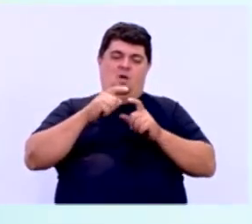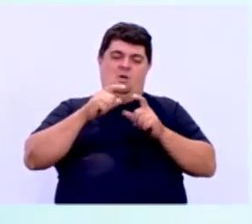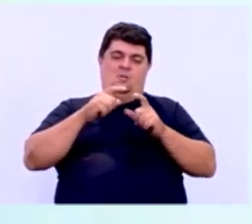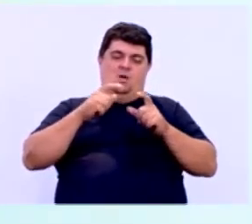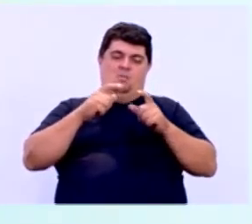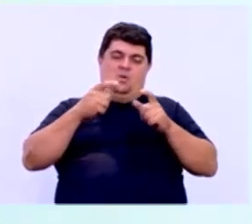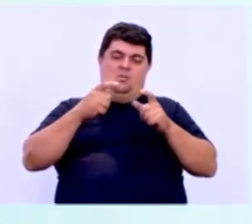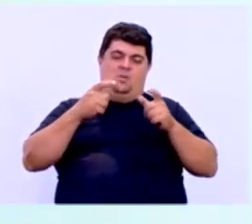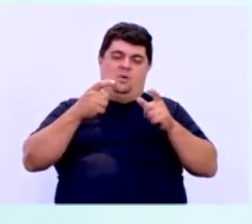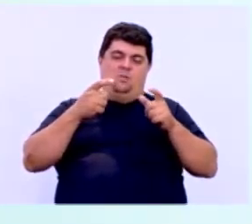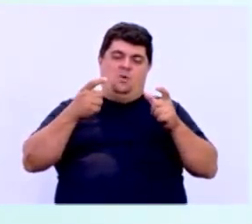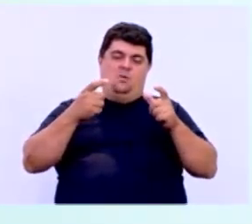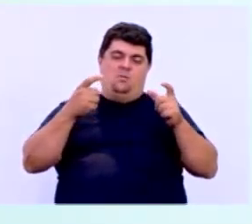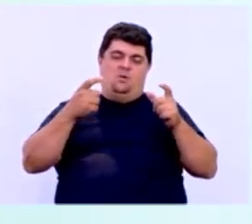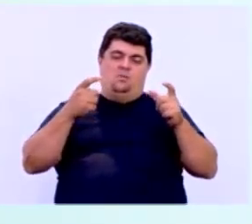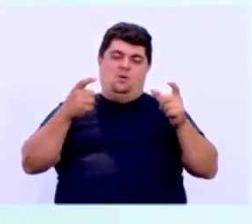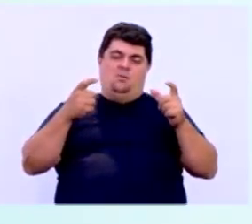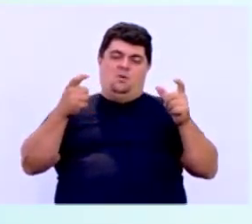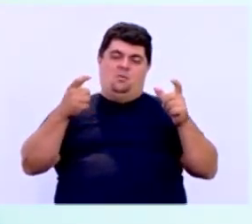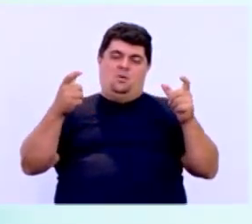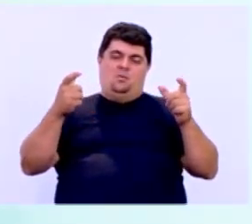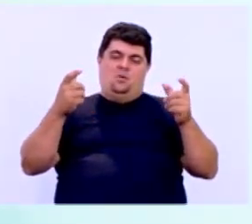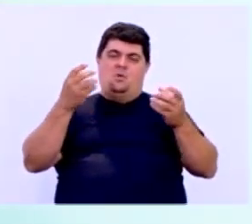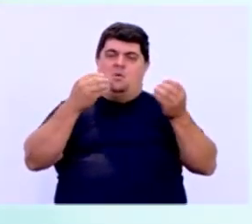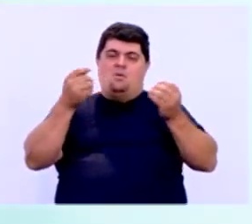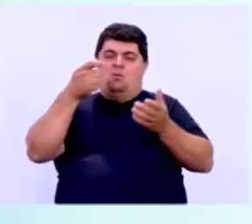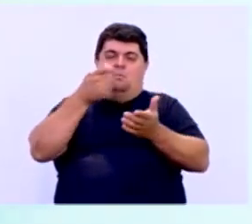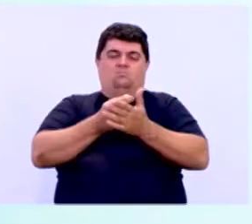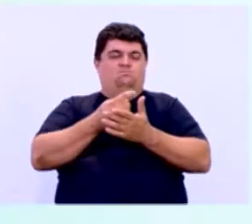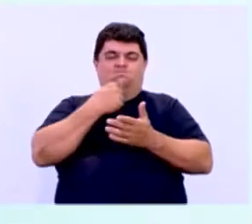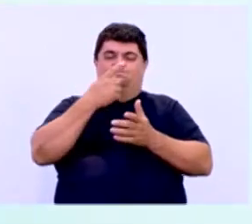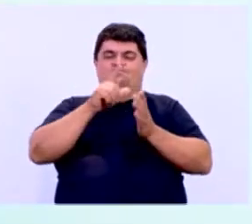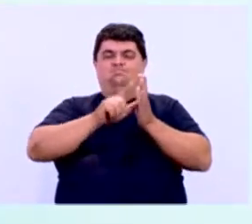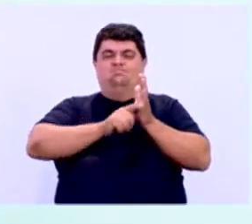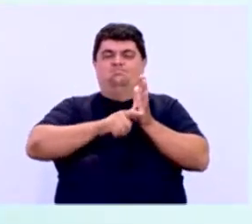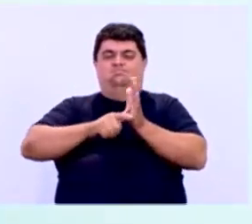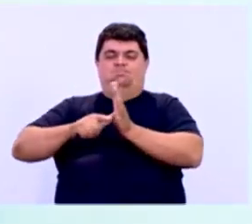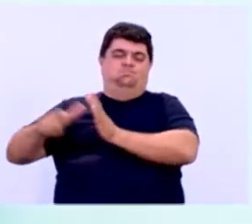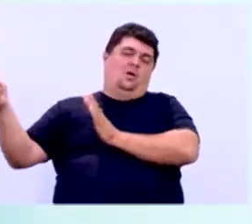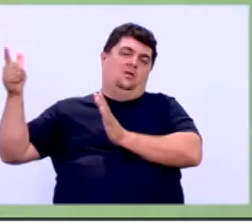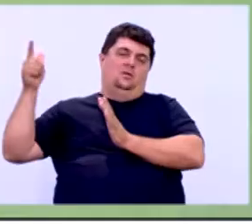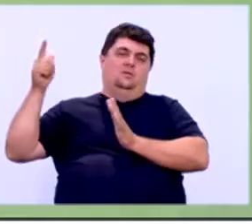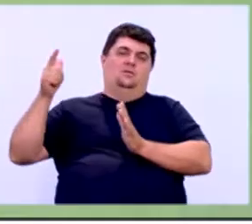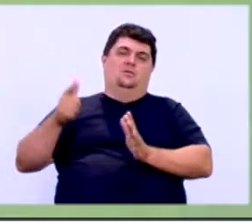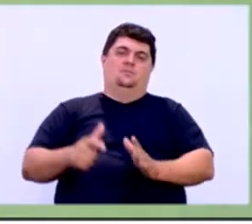ali no seu passivo, nas suas contas, como você vai pagar tudo isso, né?